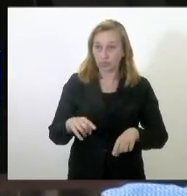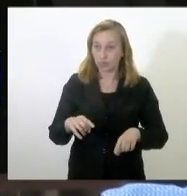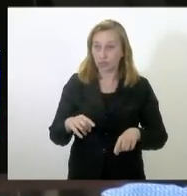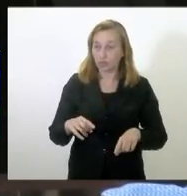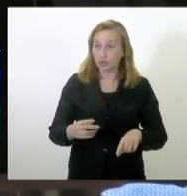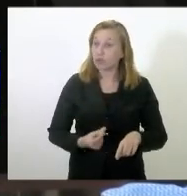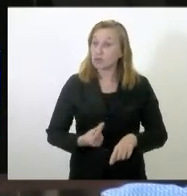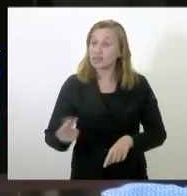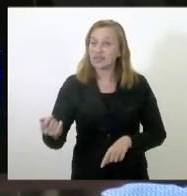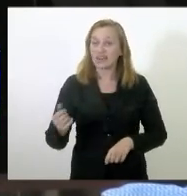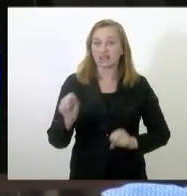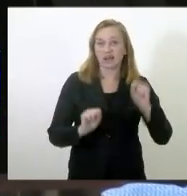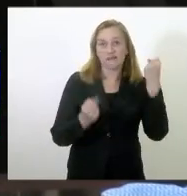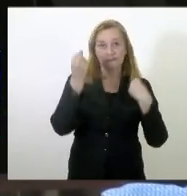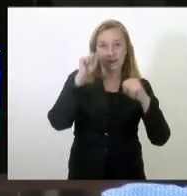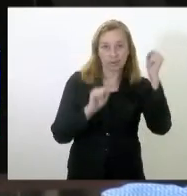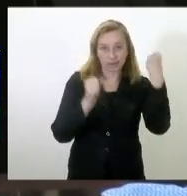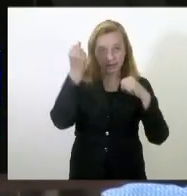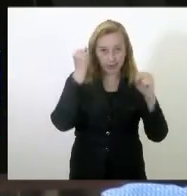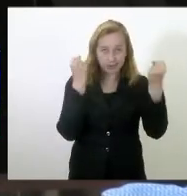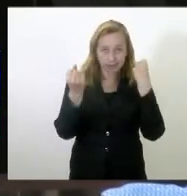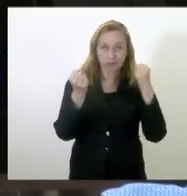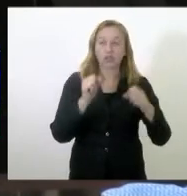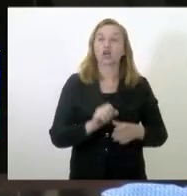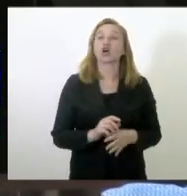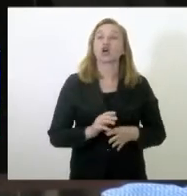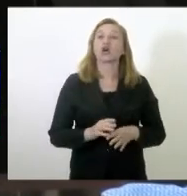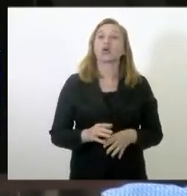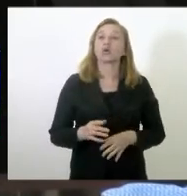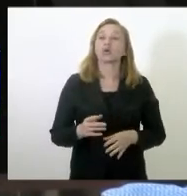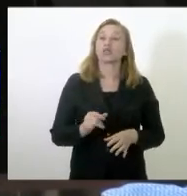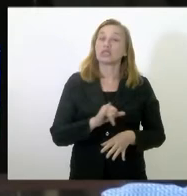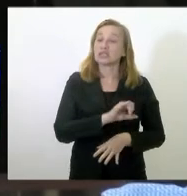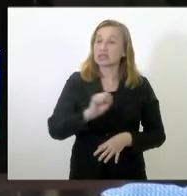produto é gerado, o ICMS